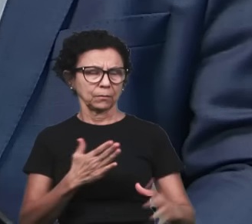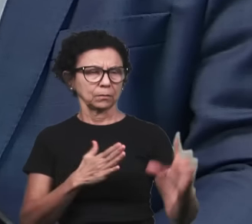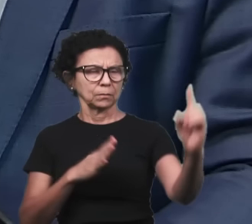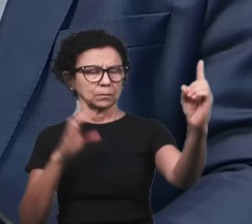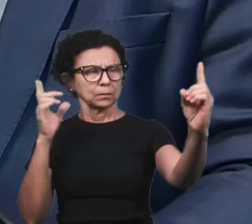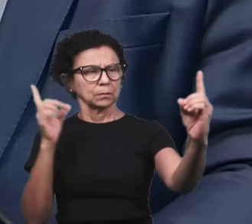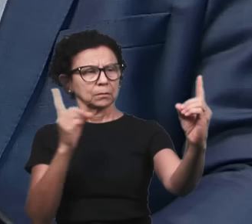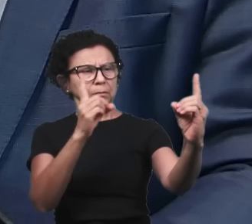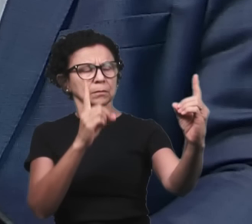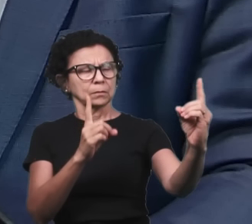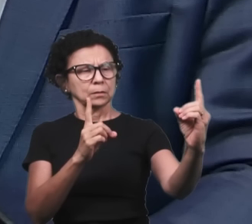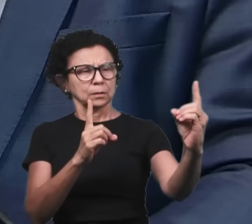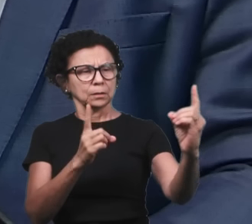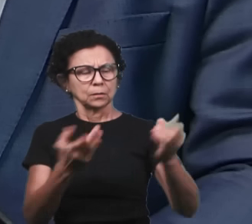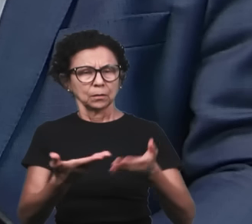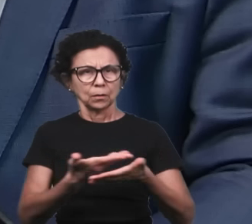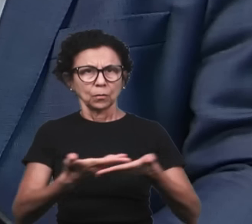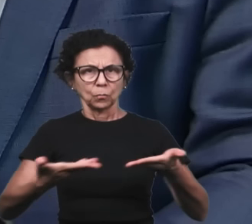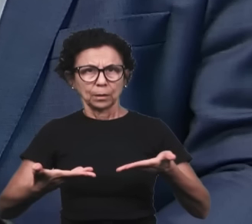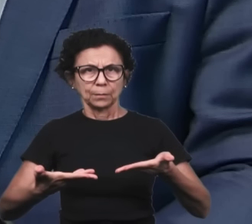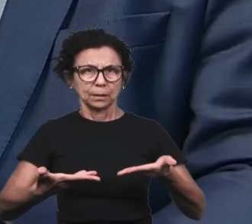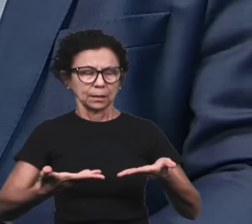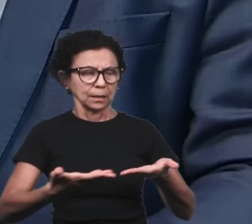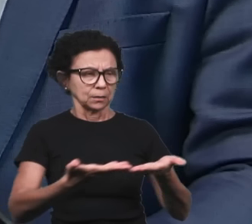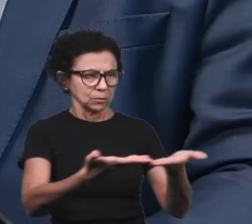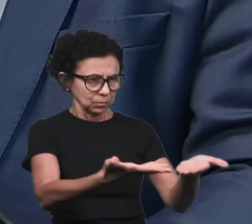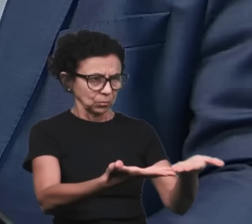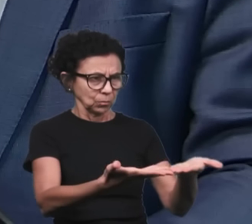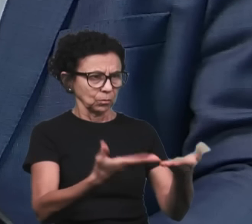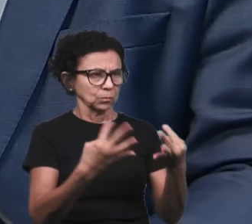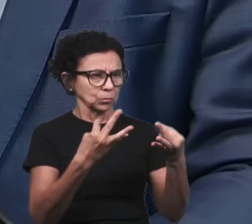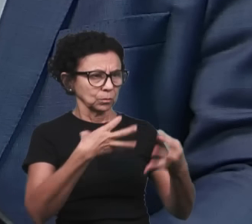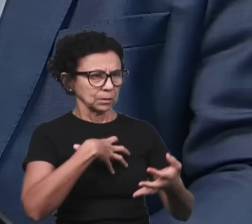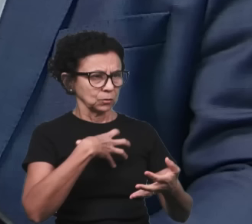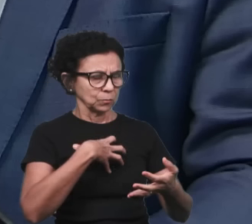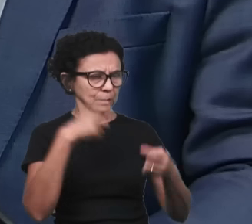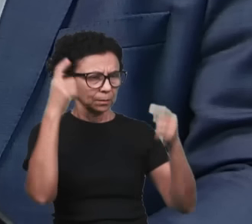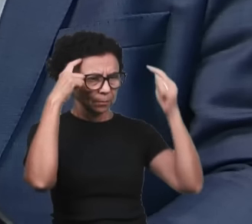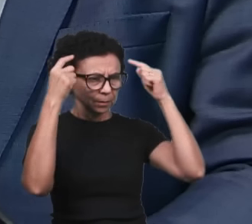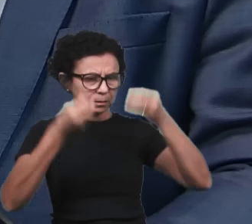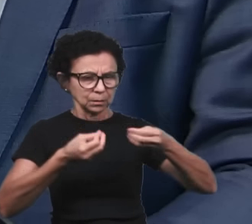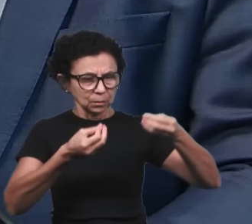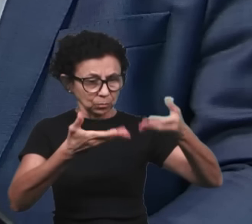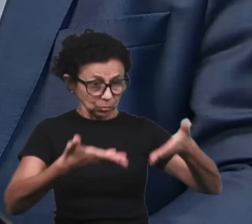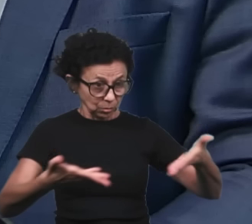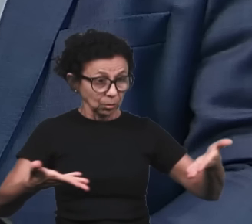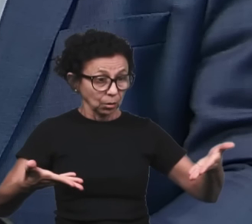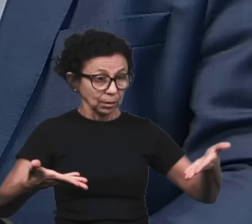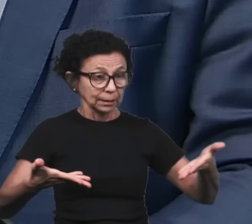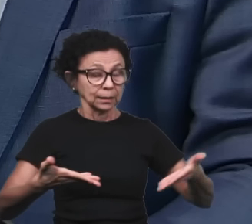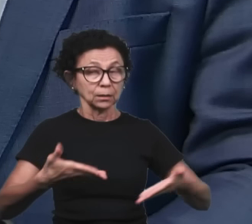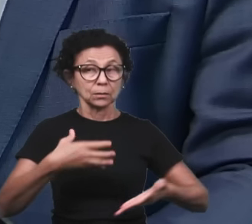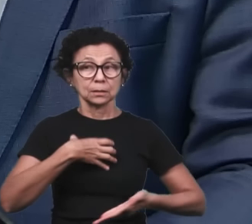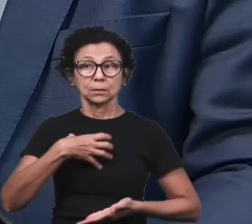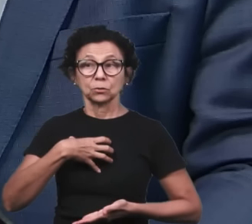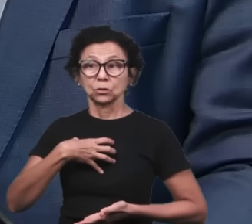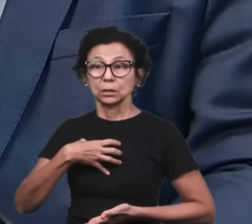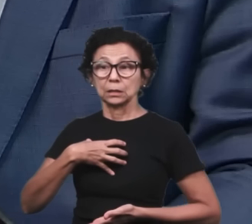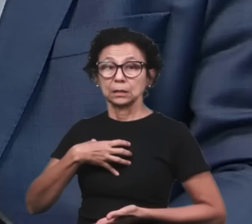ele colocar na bandeja todos os pensamentos e sentimentos dele. E eu vi que era comigo. Eu falei, é a